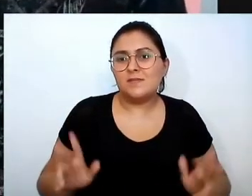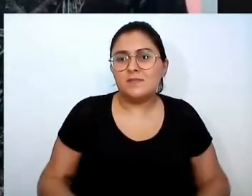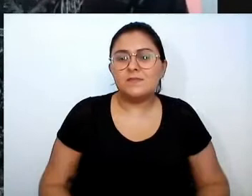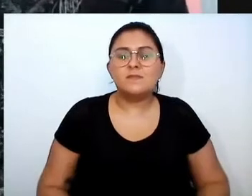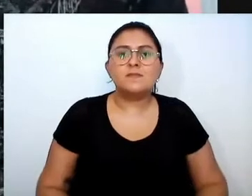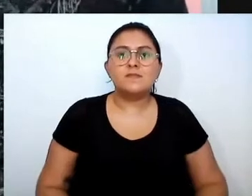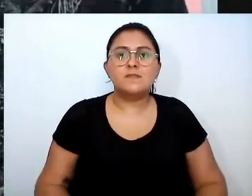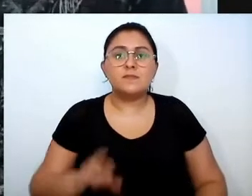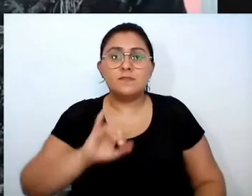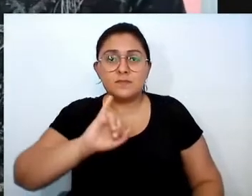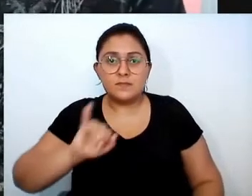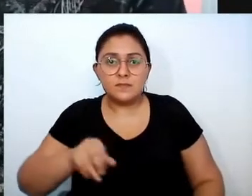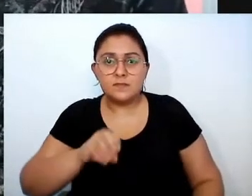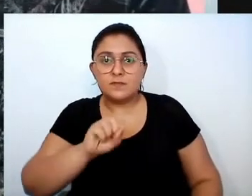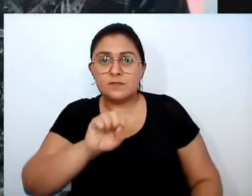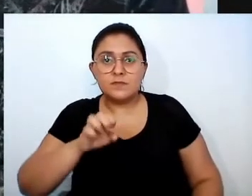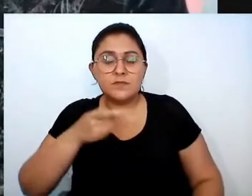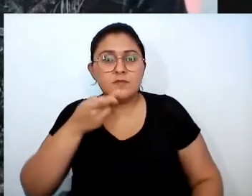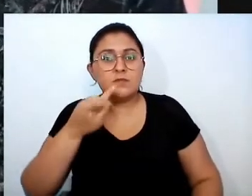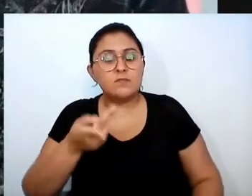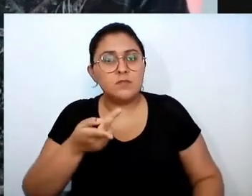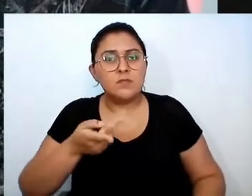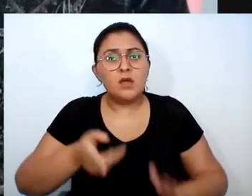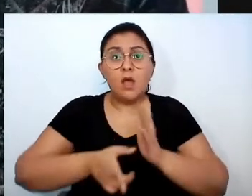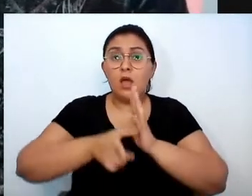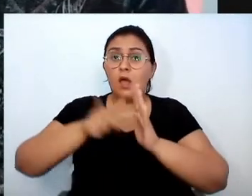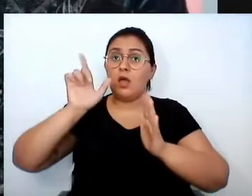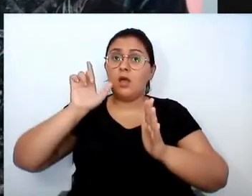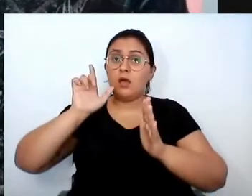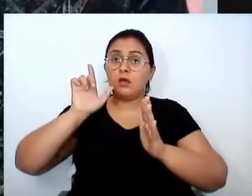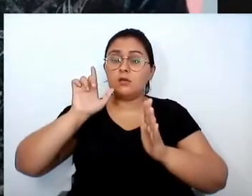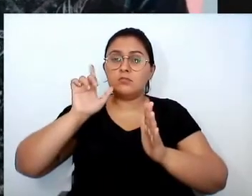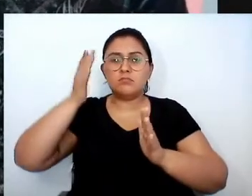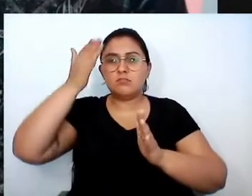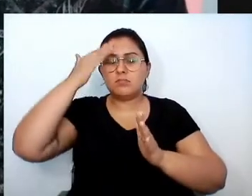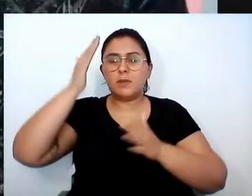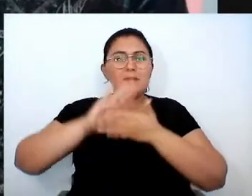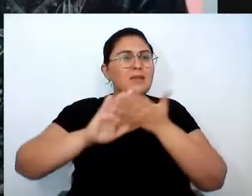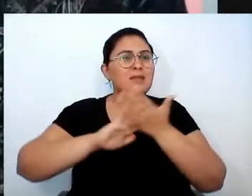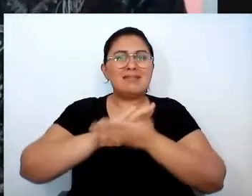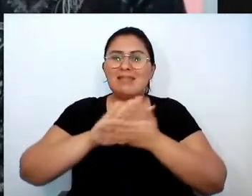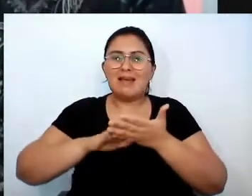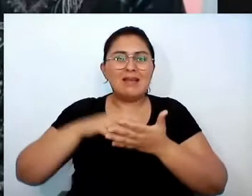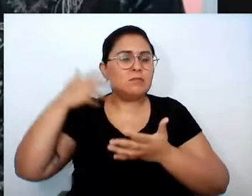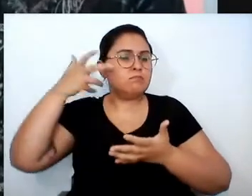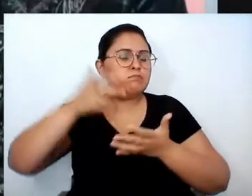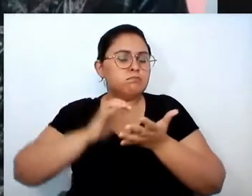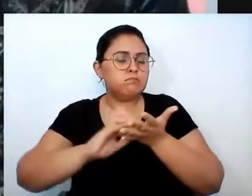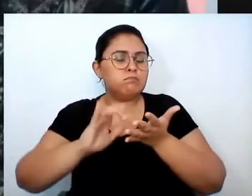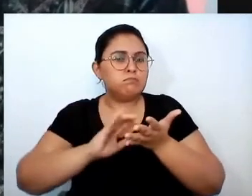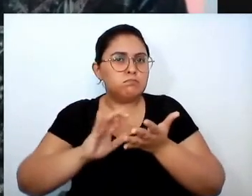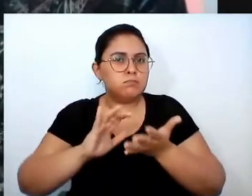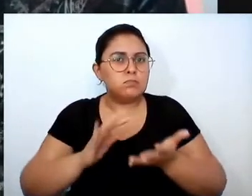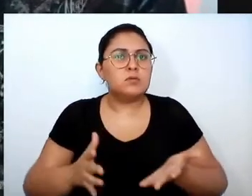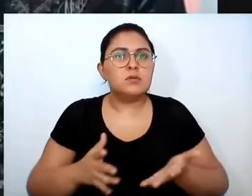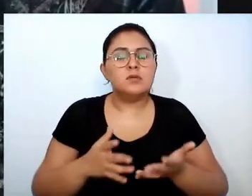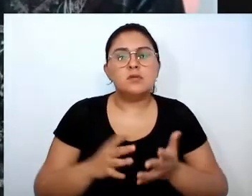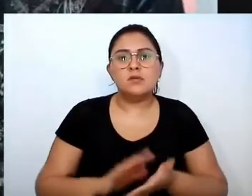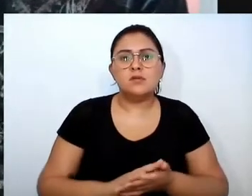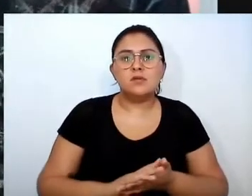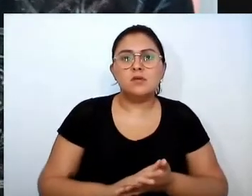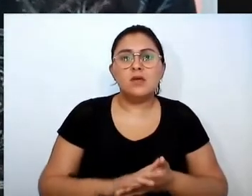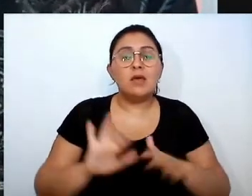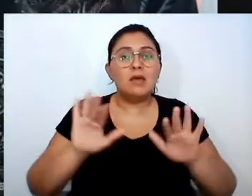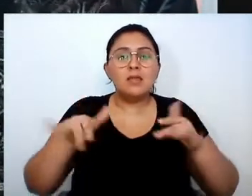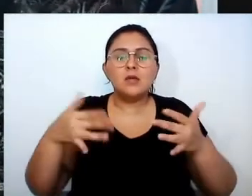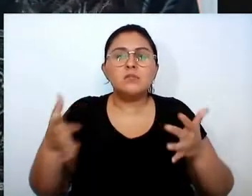você percebe o que eu isso? enxergo é que, por exemplo, antes de aprender a musicografia, né, era 100% de ouvido, né?